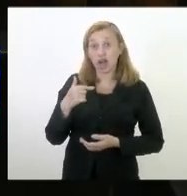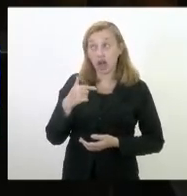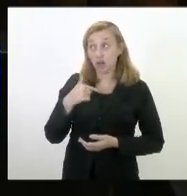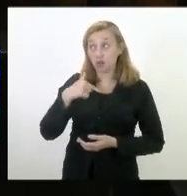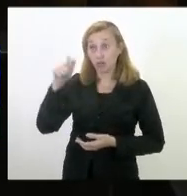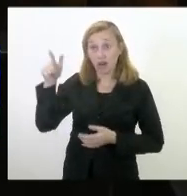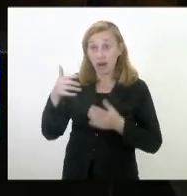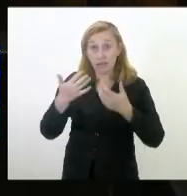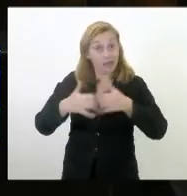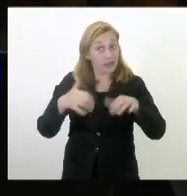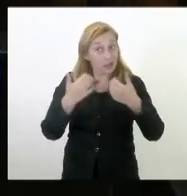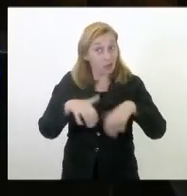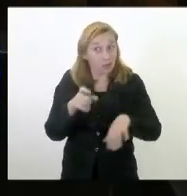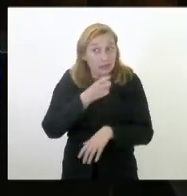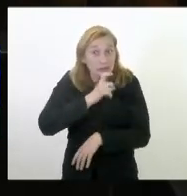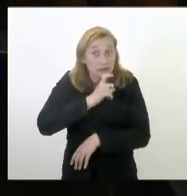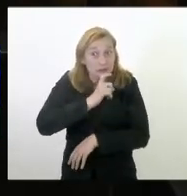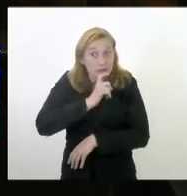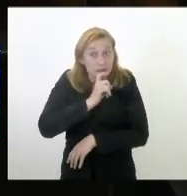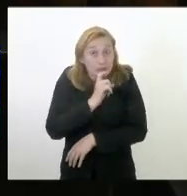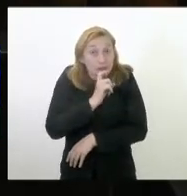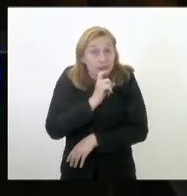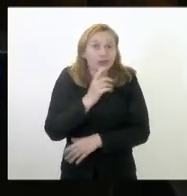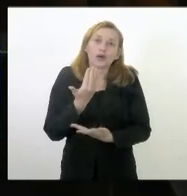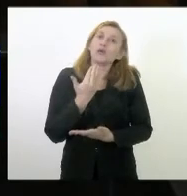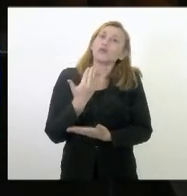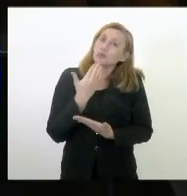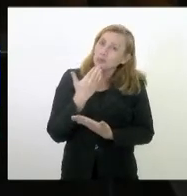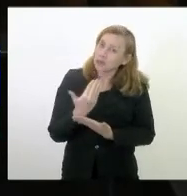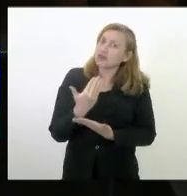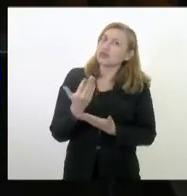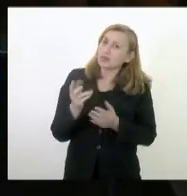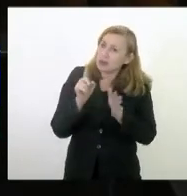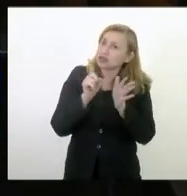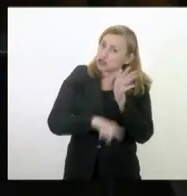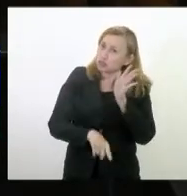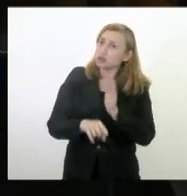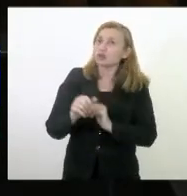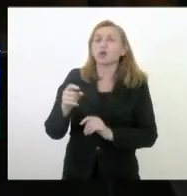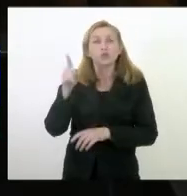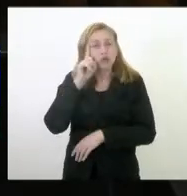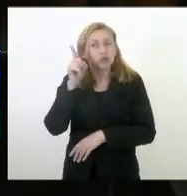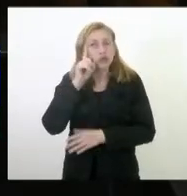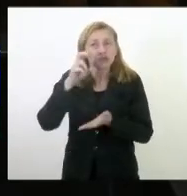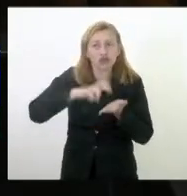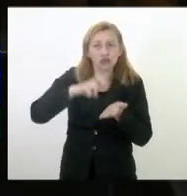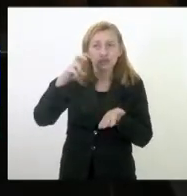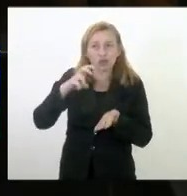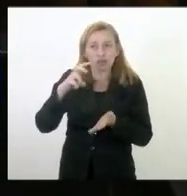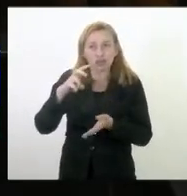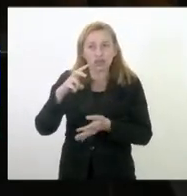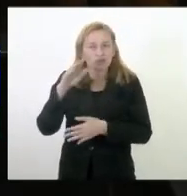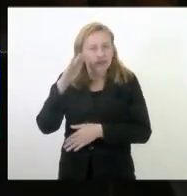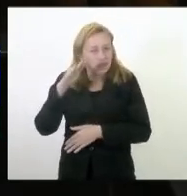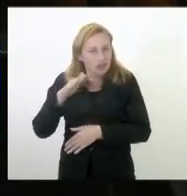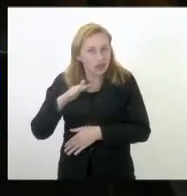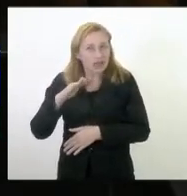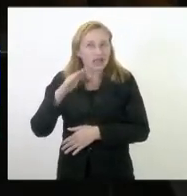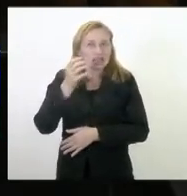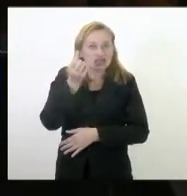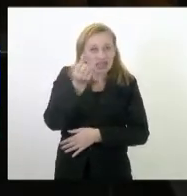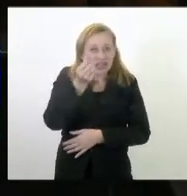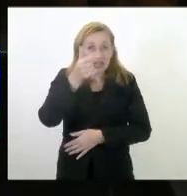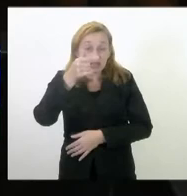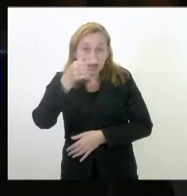puder, né, eu fico feliz em poder, né, porque todo dia de manhã fica a temperatura em torno de 6, 7